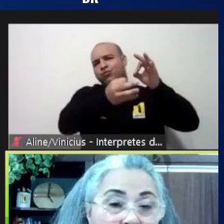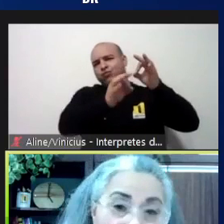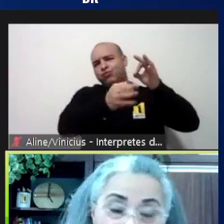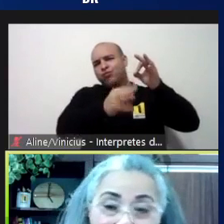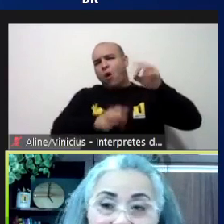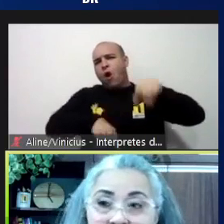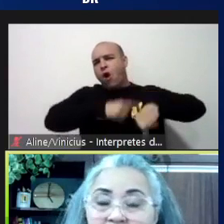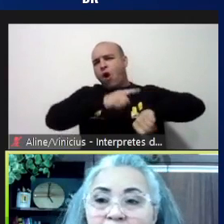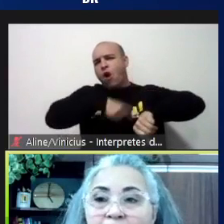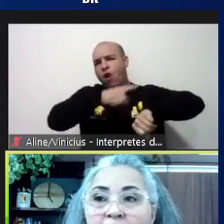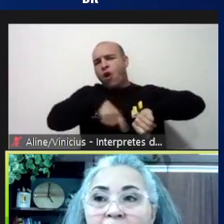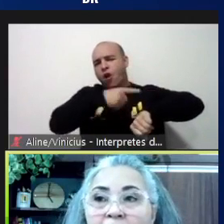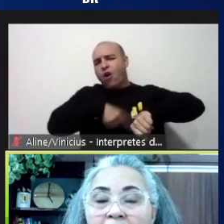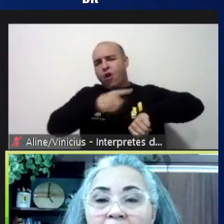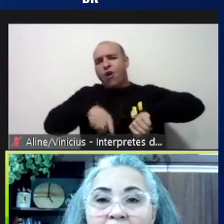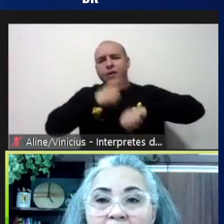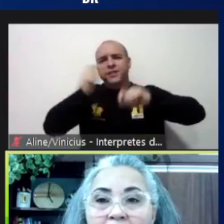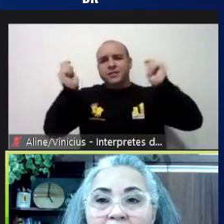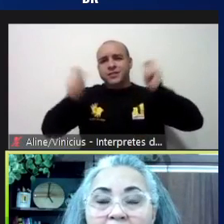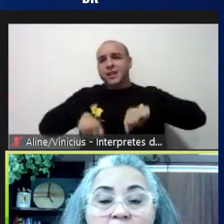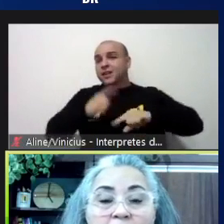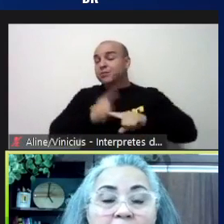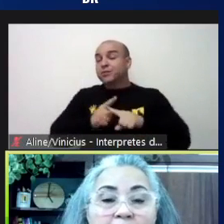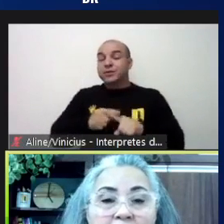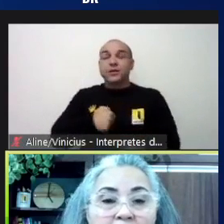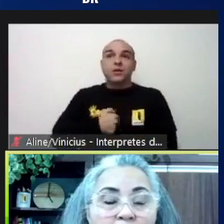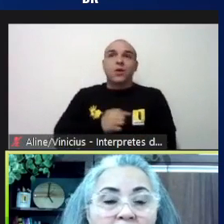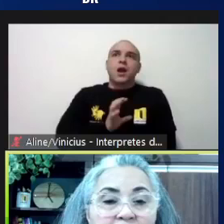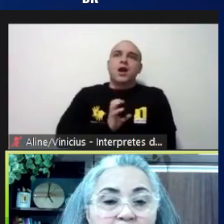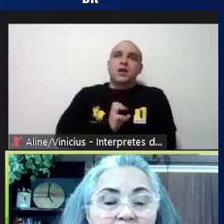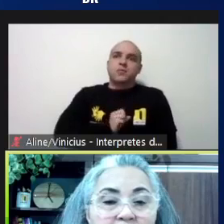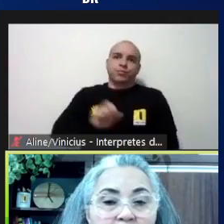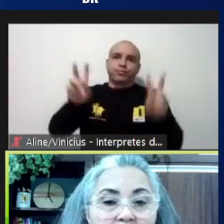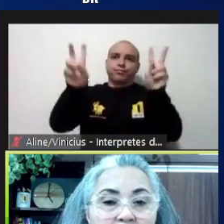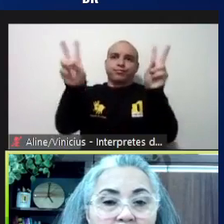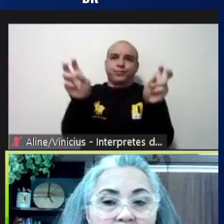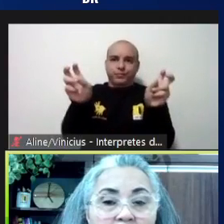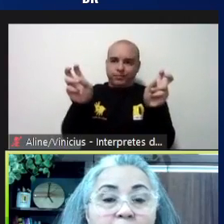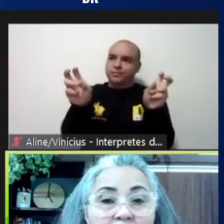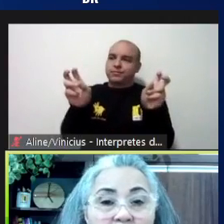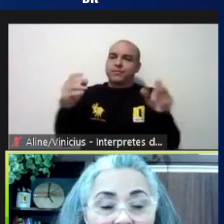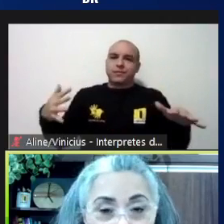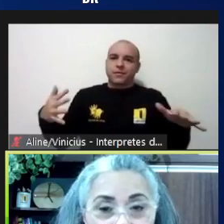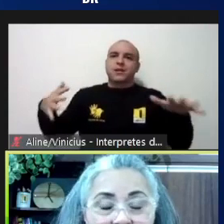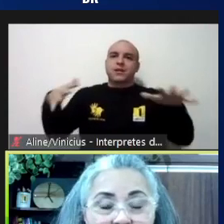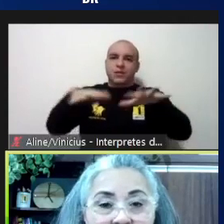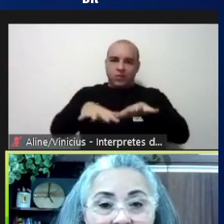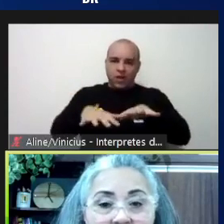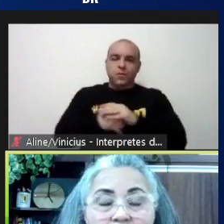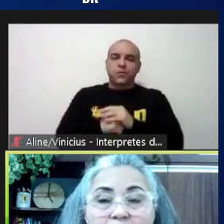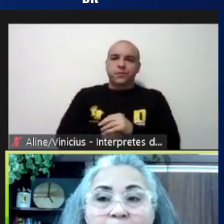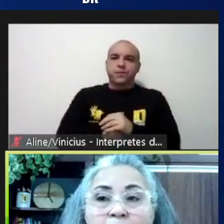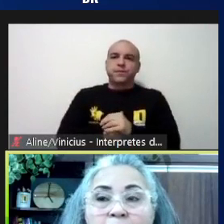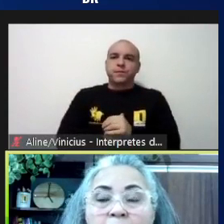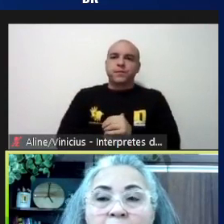sou apaixonada. É um tema que, com esta pandemia, eu me dediquei a